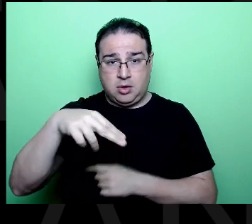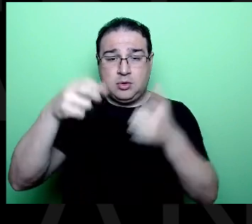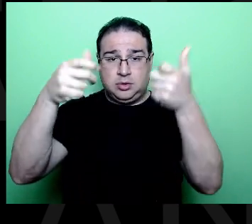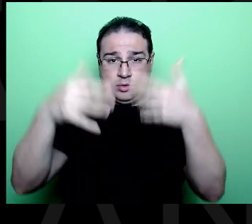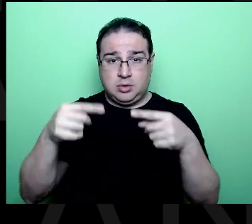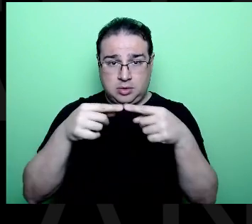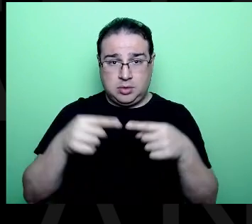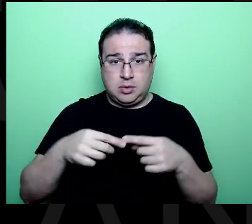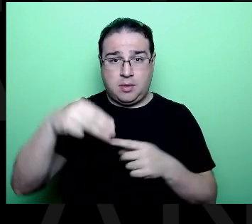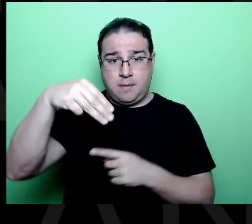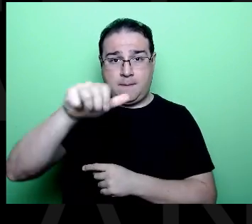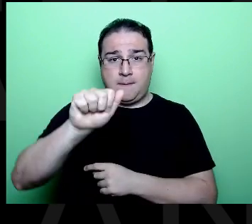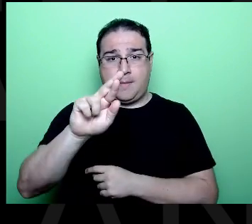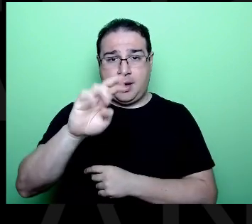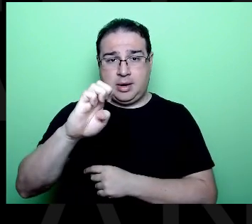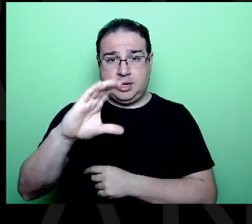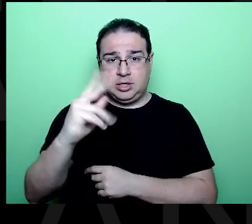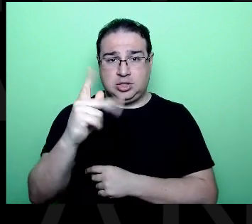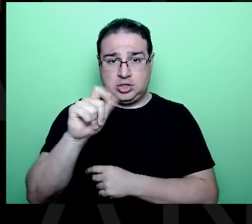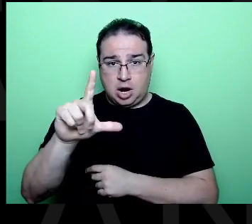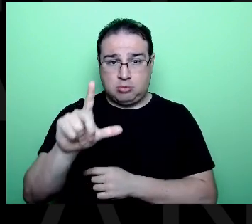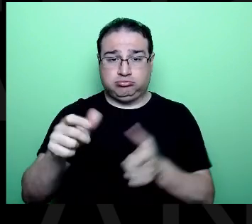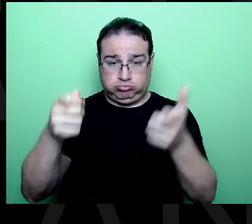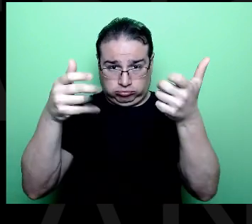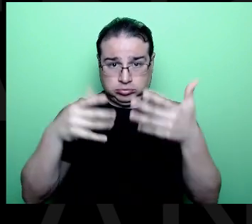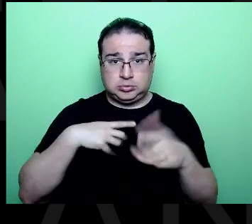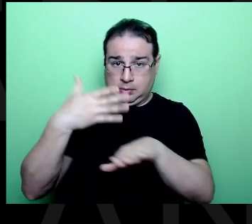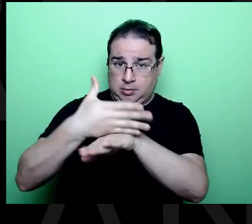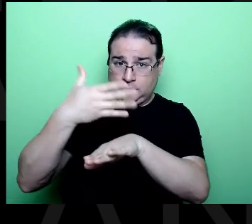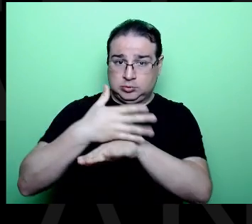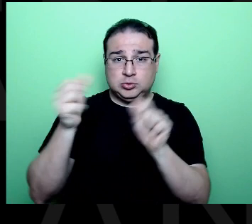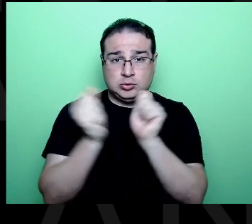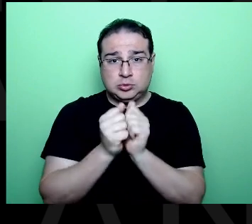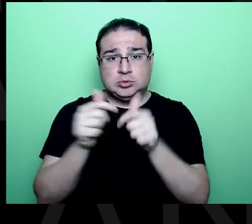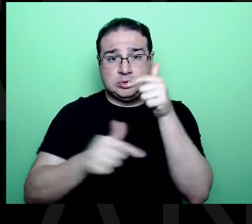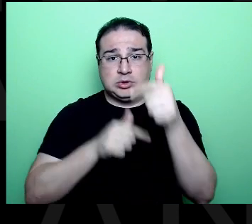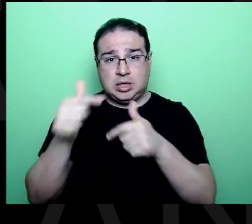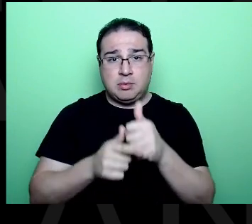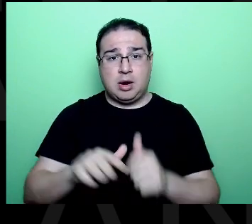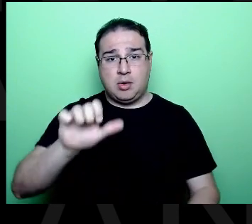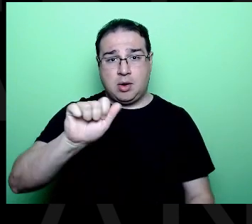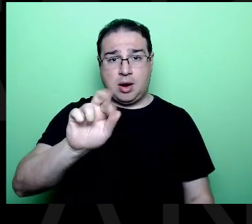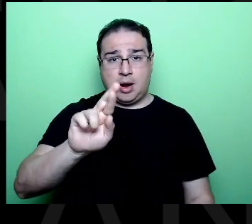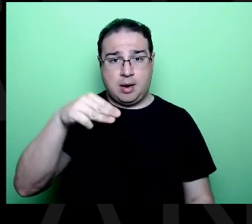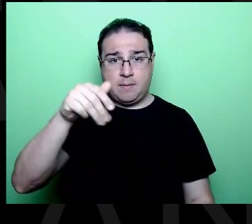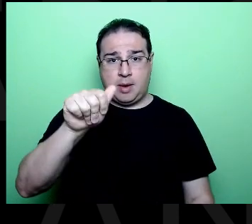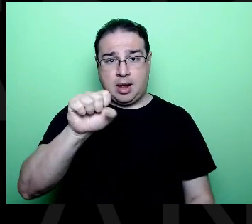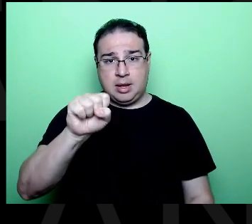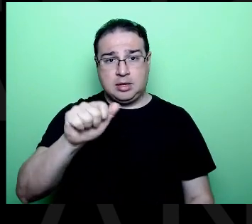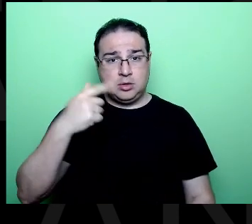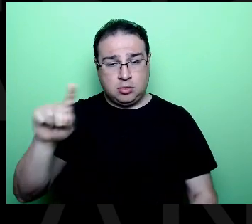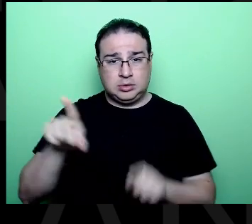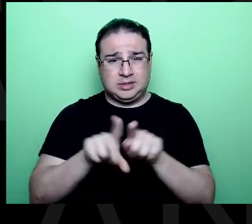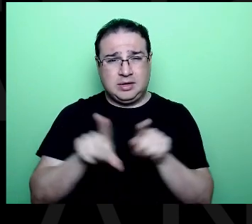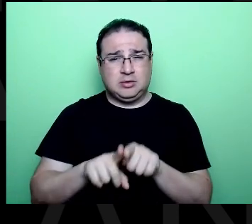O Nelson Lott, o neto do Marechal, ele foi. Participou de